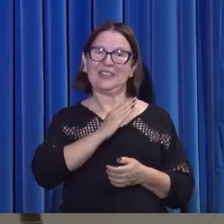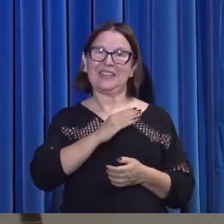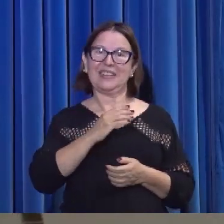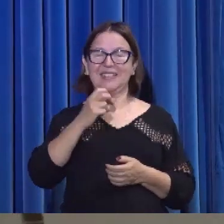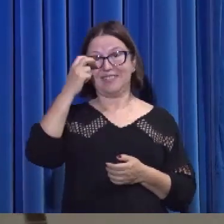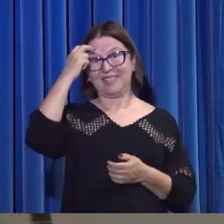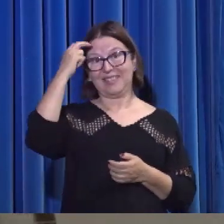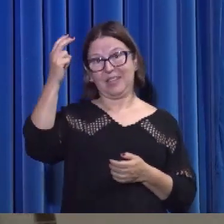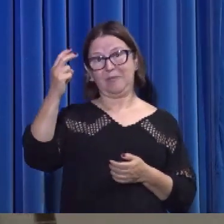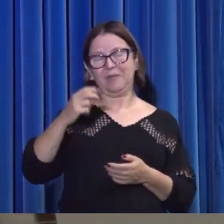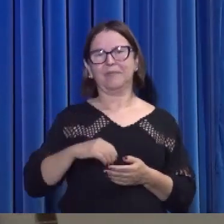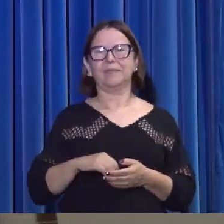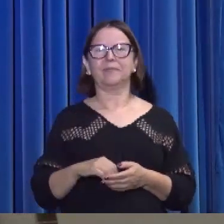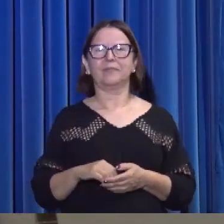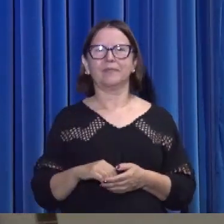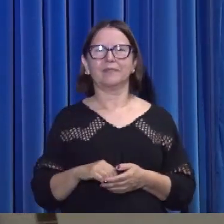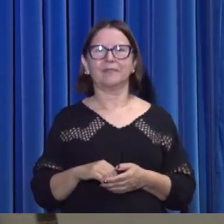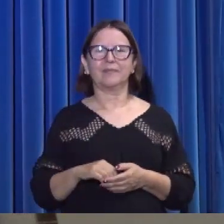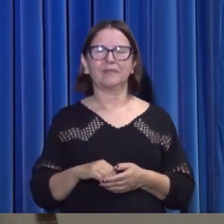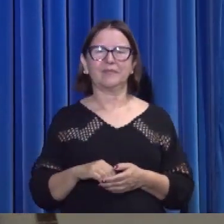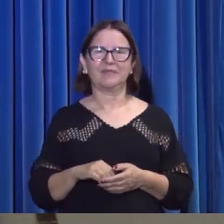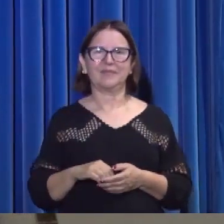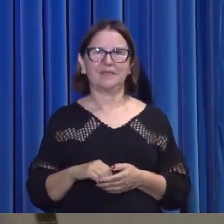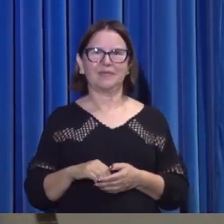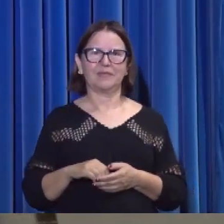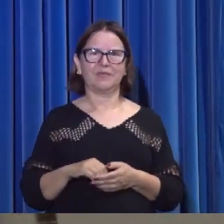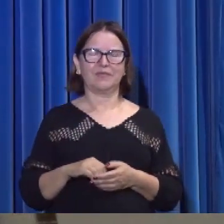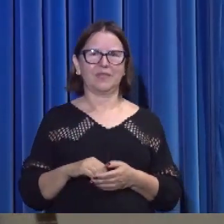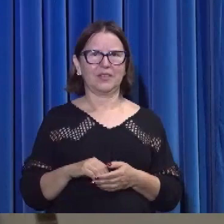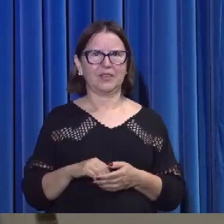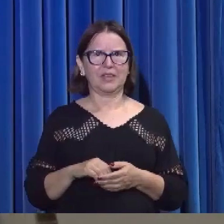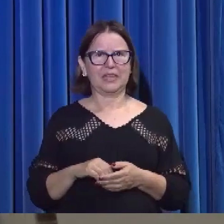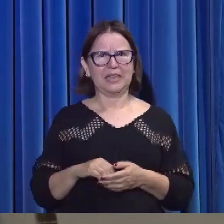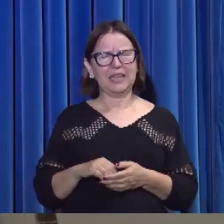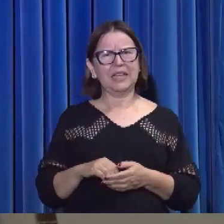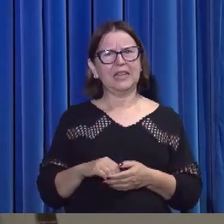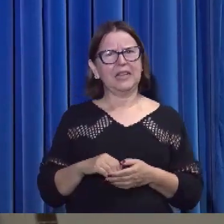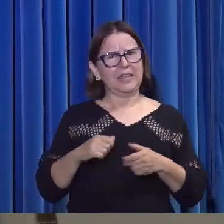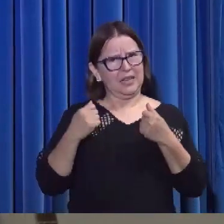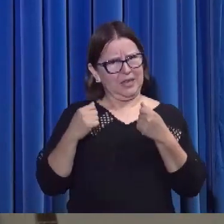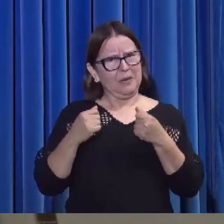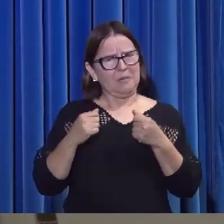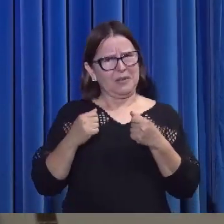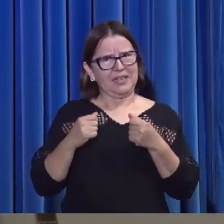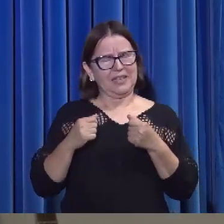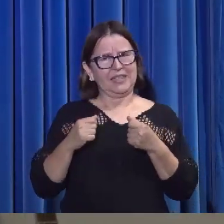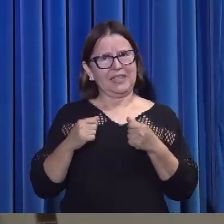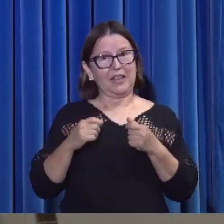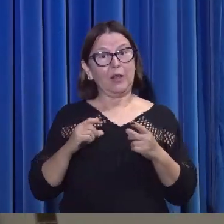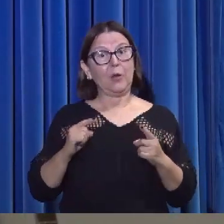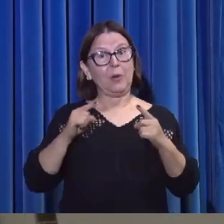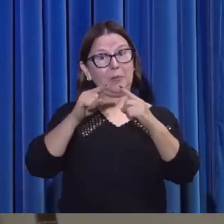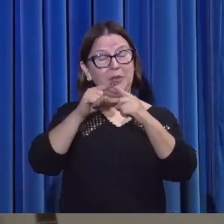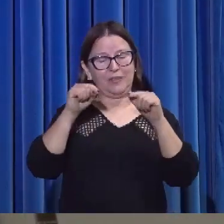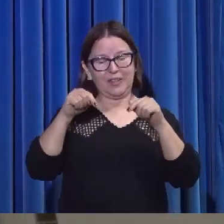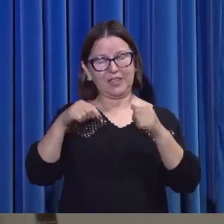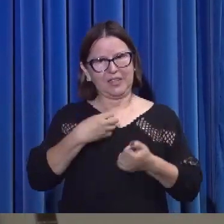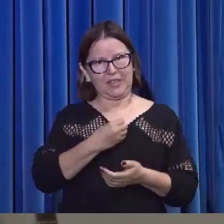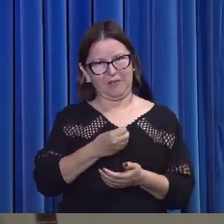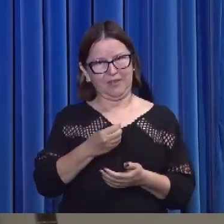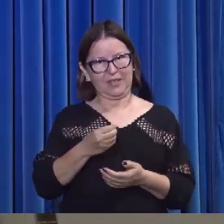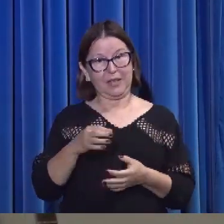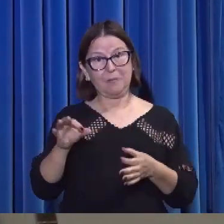deveria ser um objetivo nessa vida se preparar para a próxima? E com isso, prepararmos-nos para